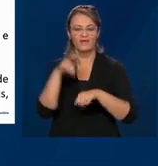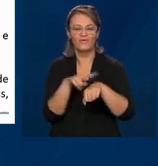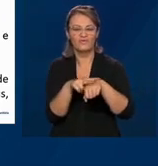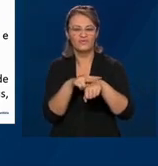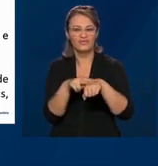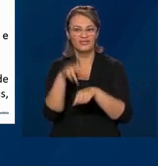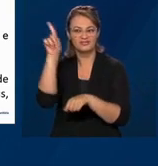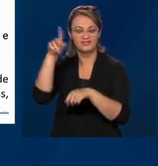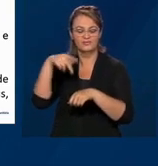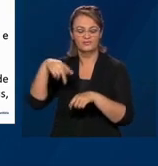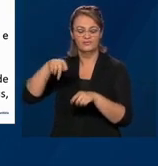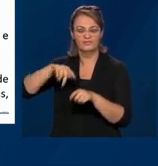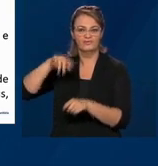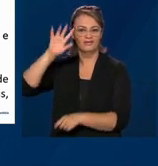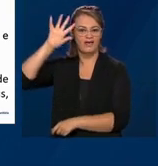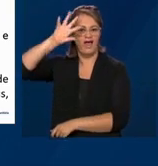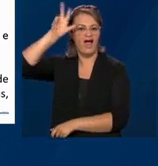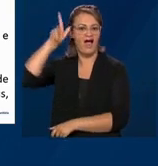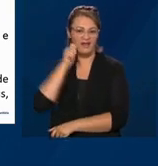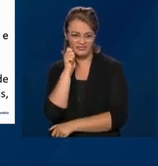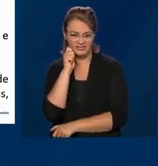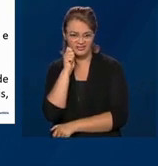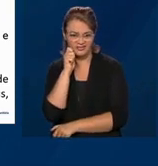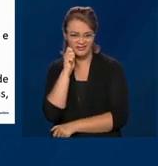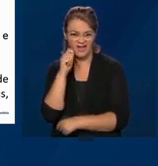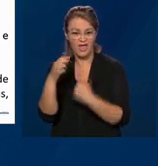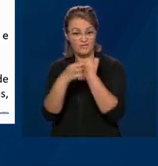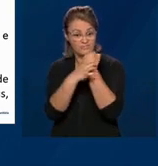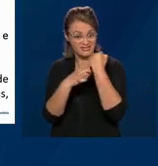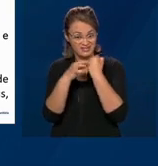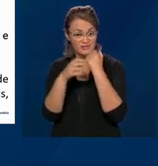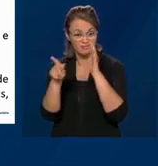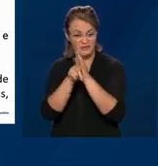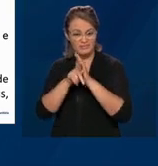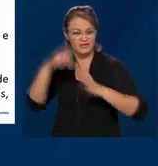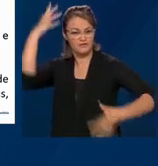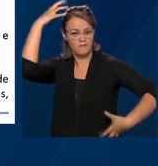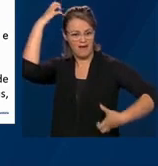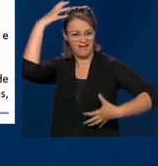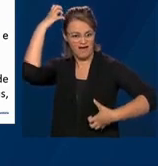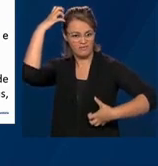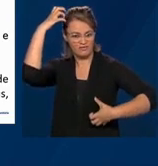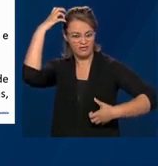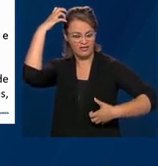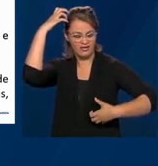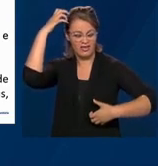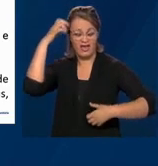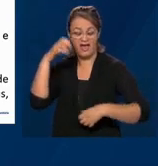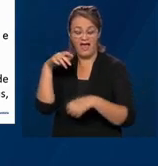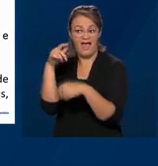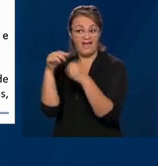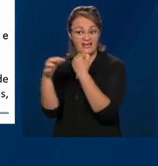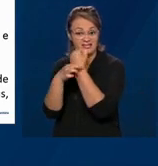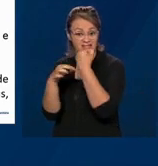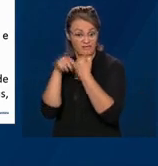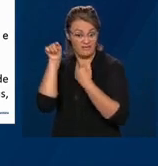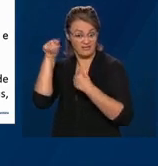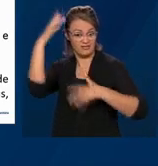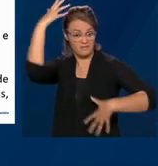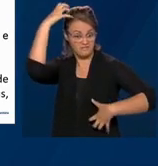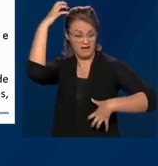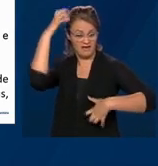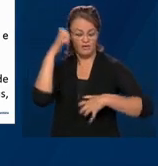muito específico, mas é um tipo de célula que permite que esse vírus possa